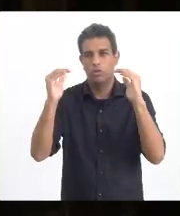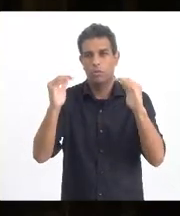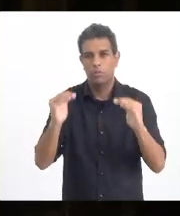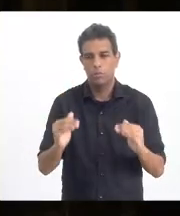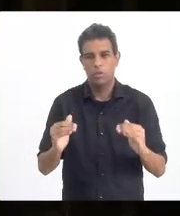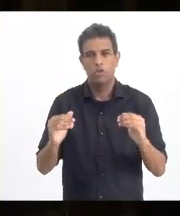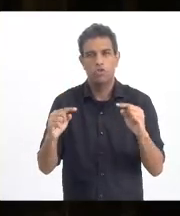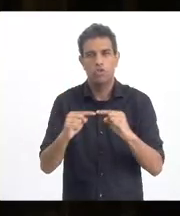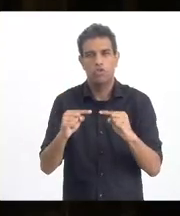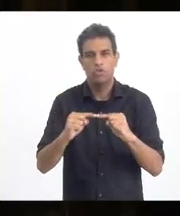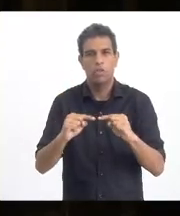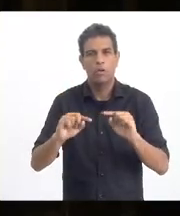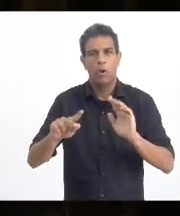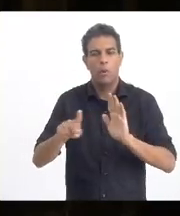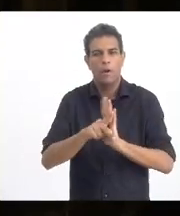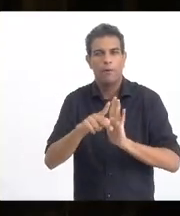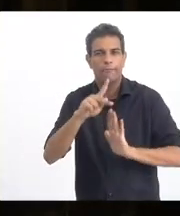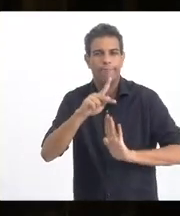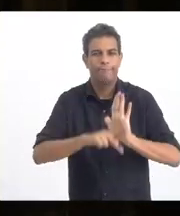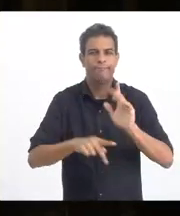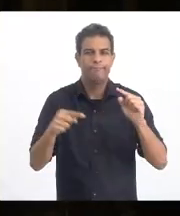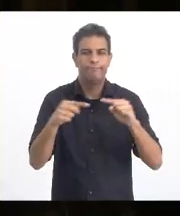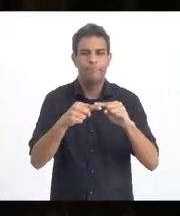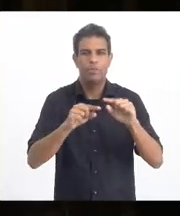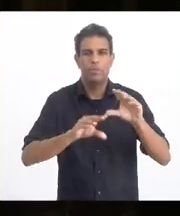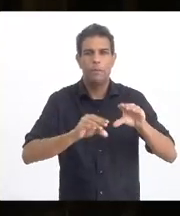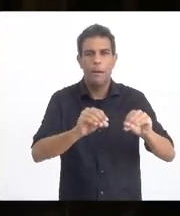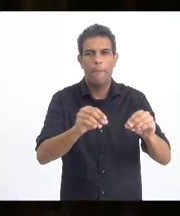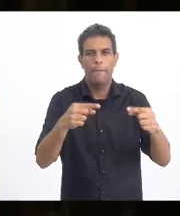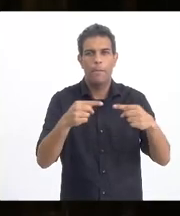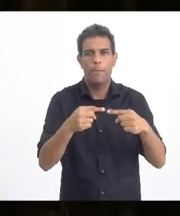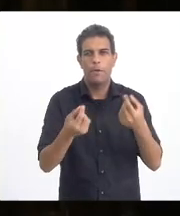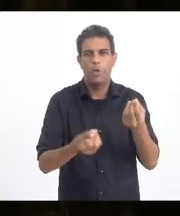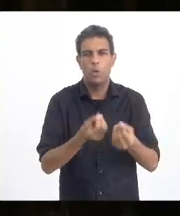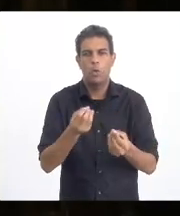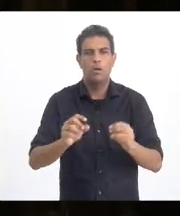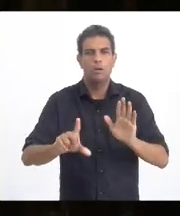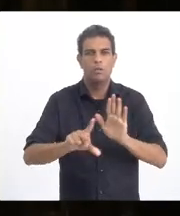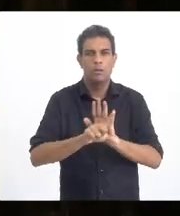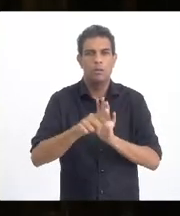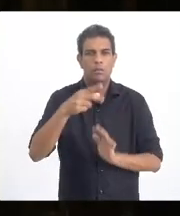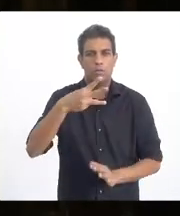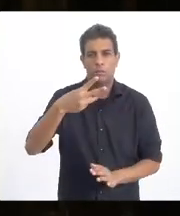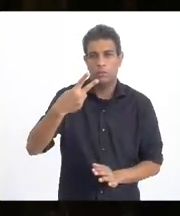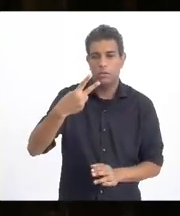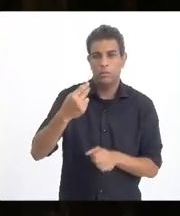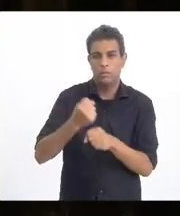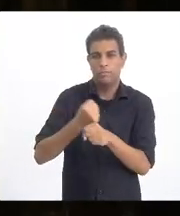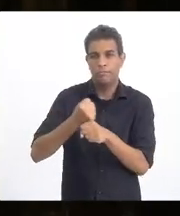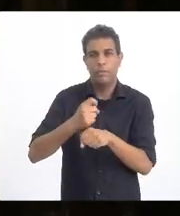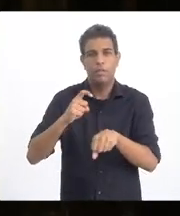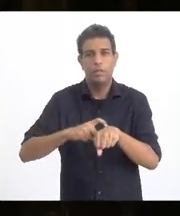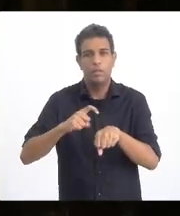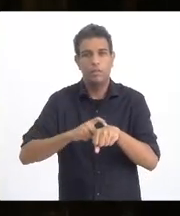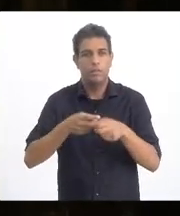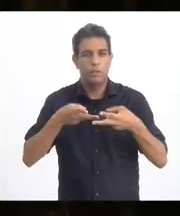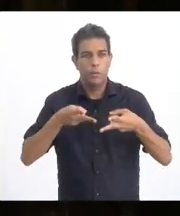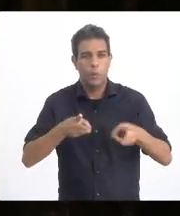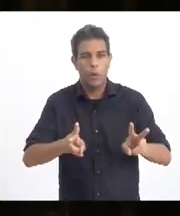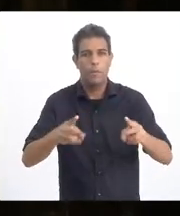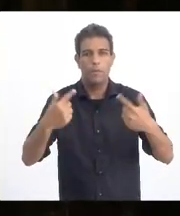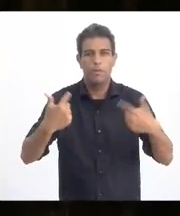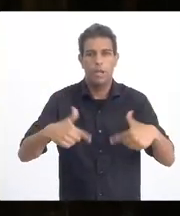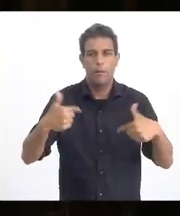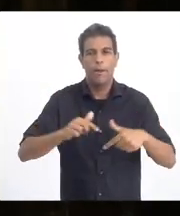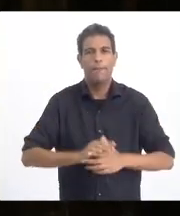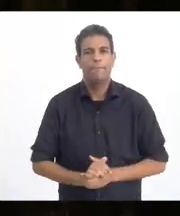de 200 artigos tinham no projeto. Íamos mexer na questão estatutária, lei de 32 anos, tempo de permanência no serviço